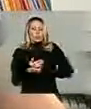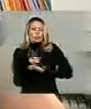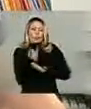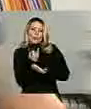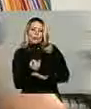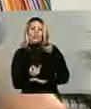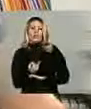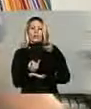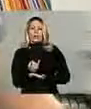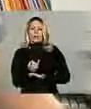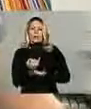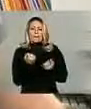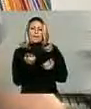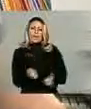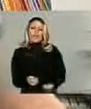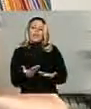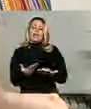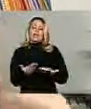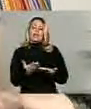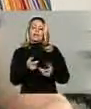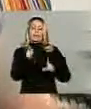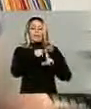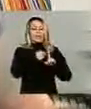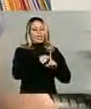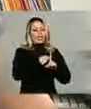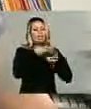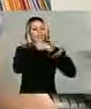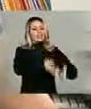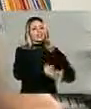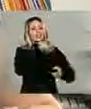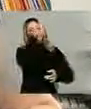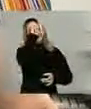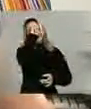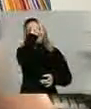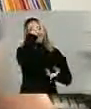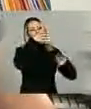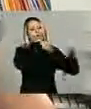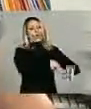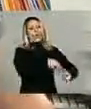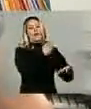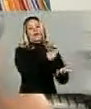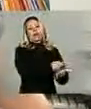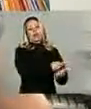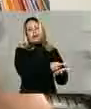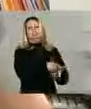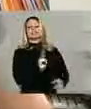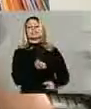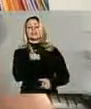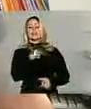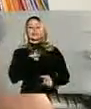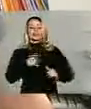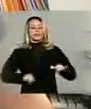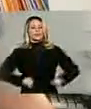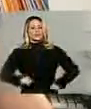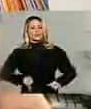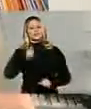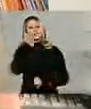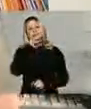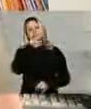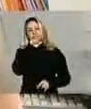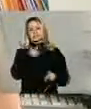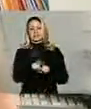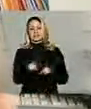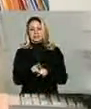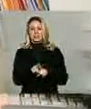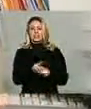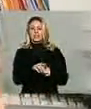com esse peso, ficar meses internado dentro de uma unidade de tratamento intensivo, sofrimento para a mãe, e que com